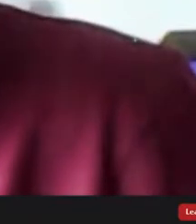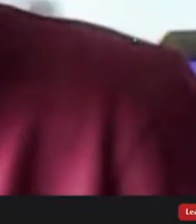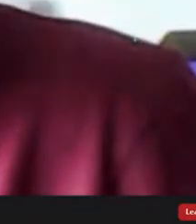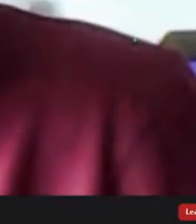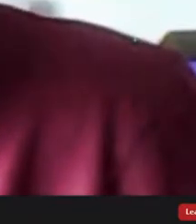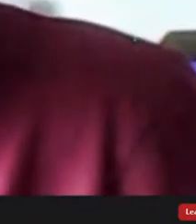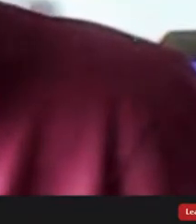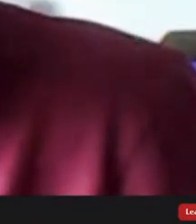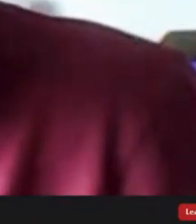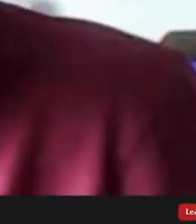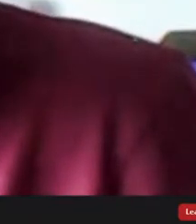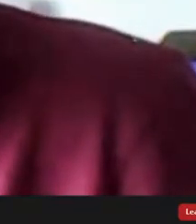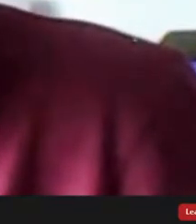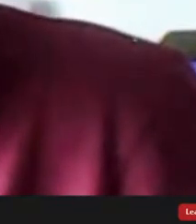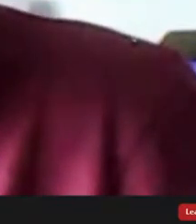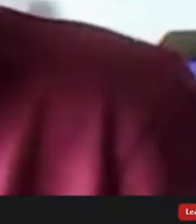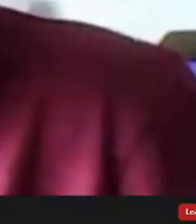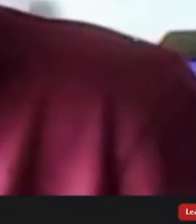gente visitou, que havia sido